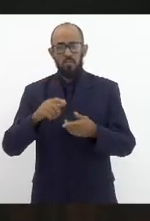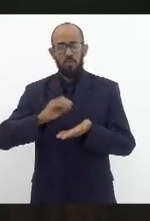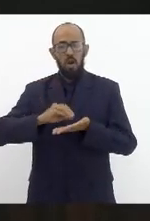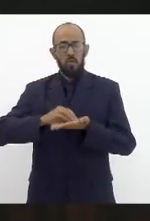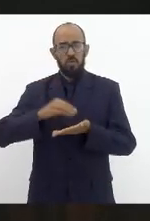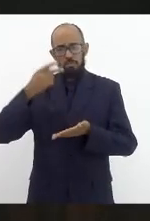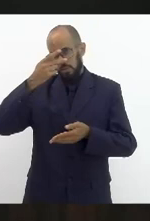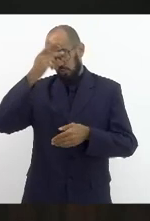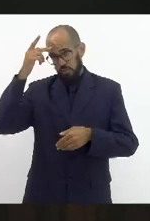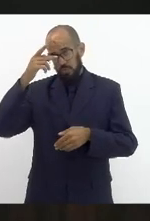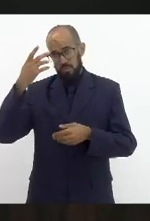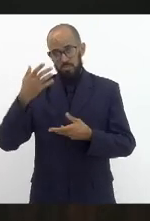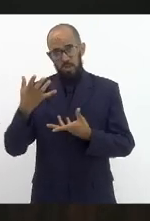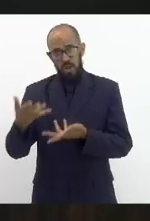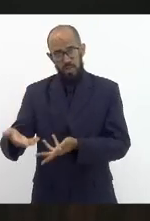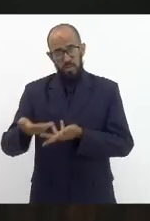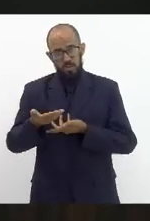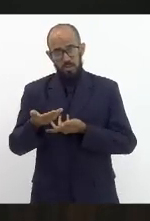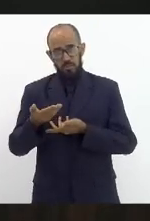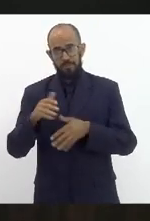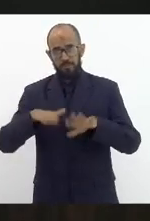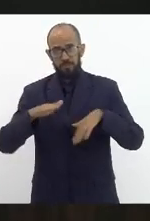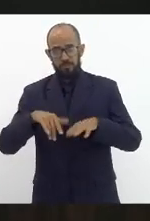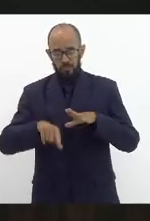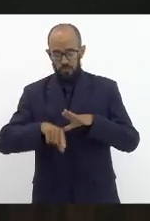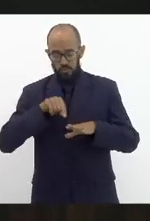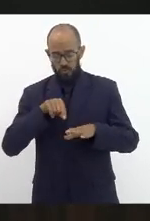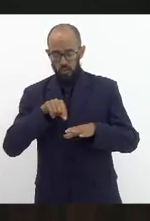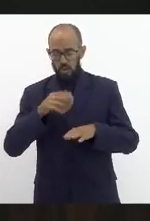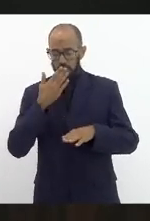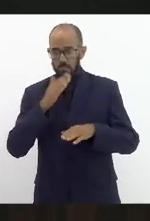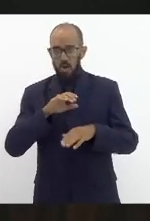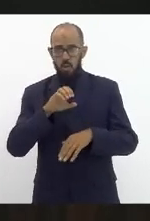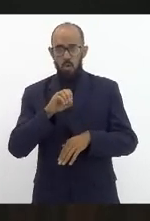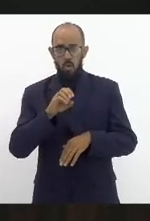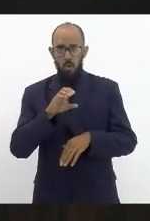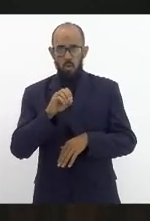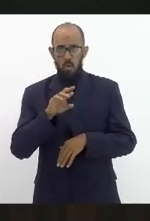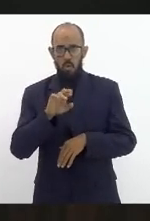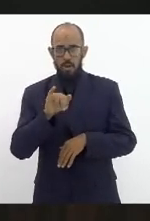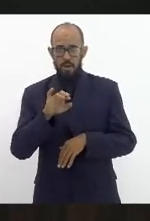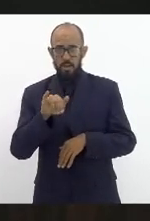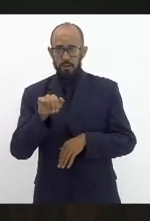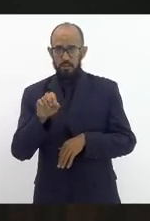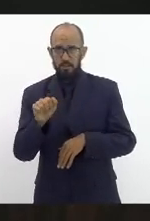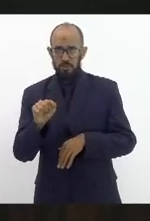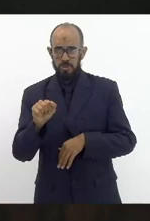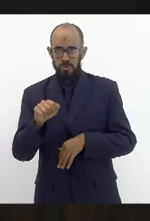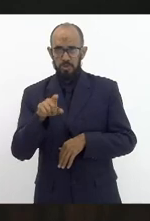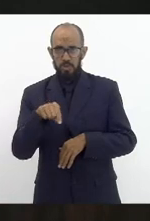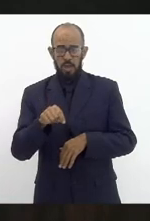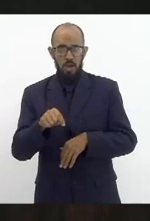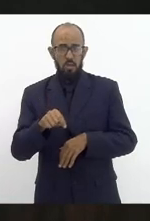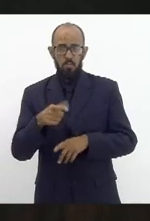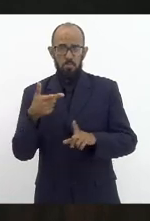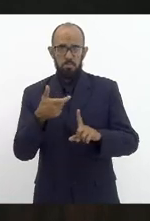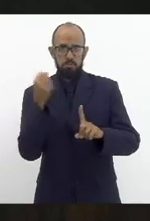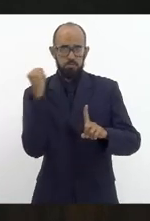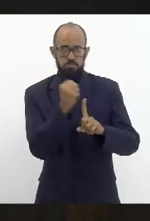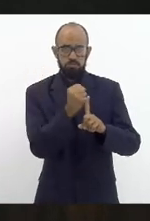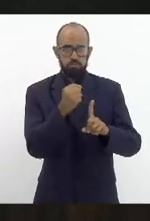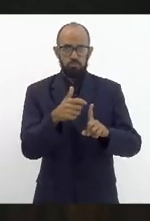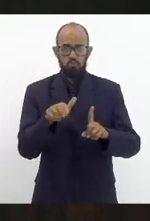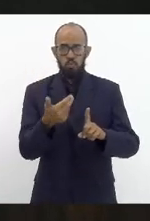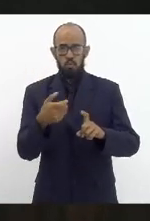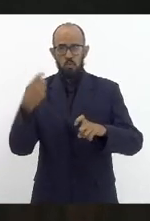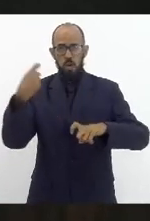escolhe ocorrência, muitas das vezes acontece isso, ocorrências mais prioritárias, como homicídio, como estupro, essas coisas